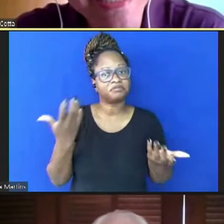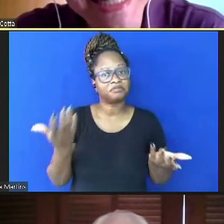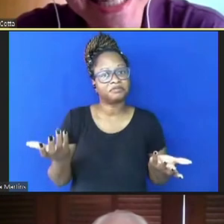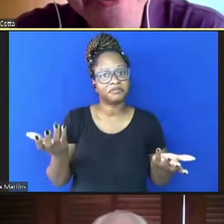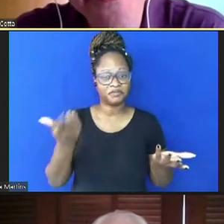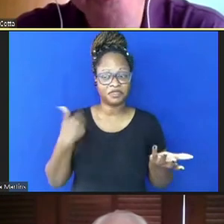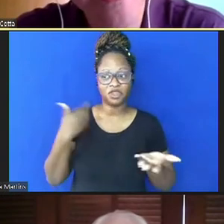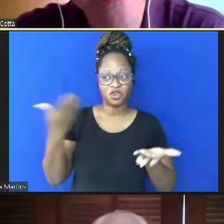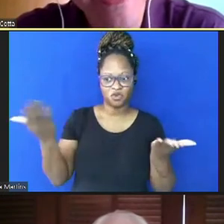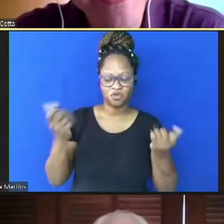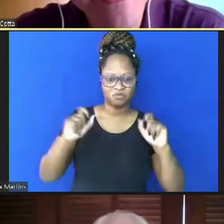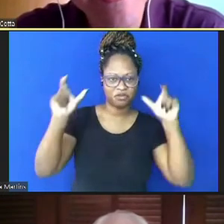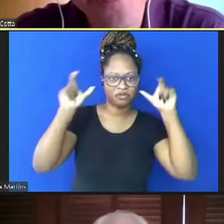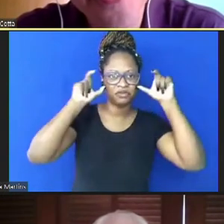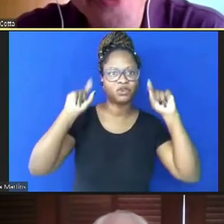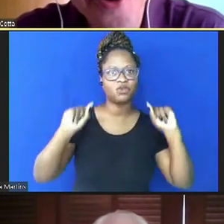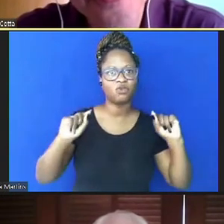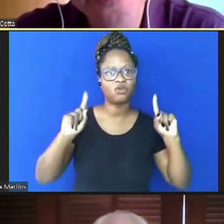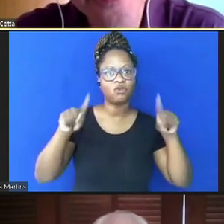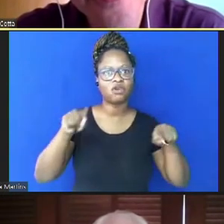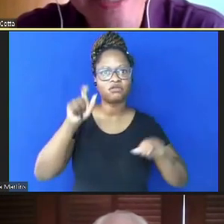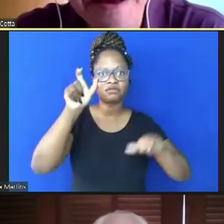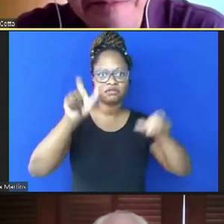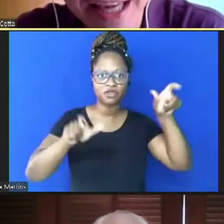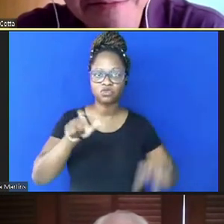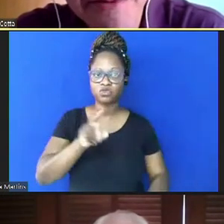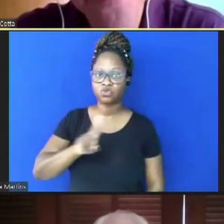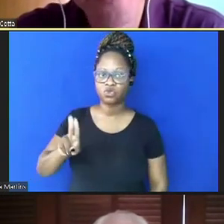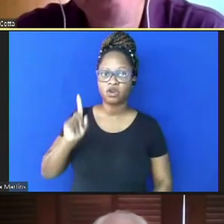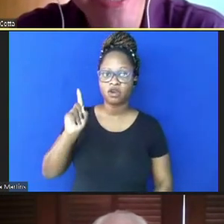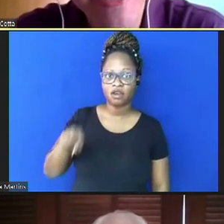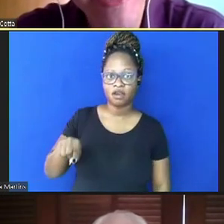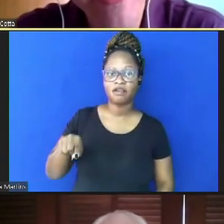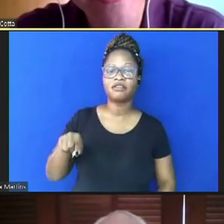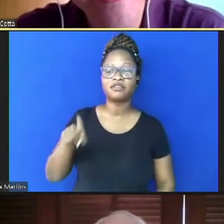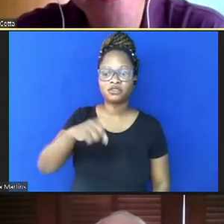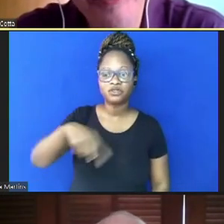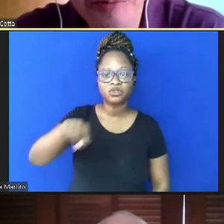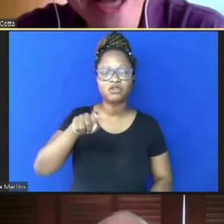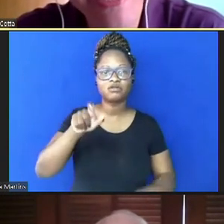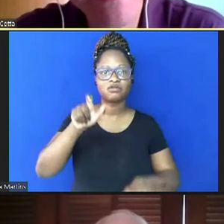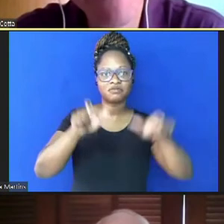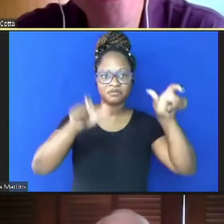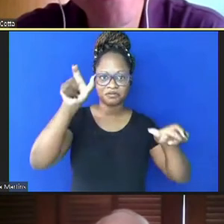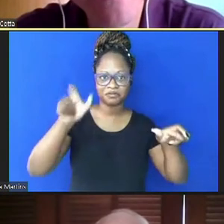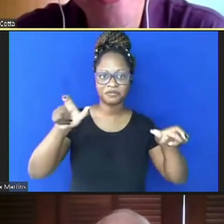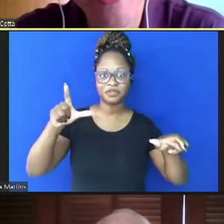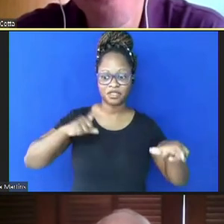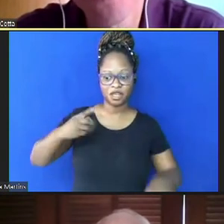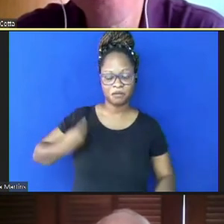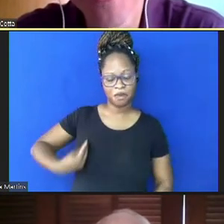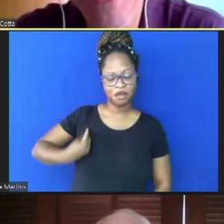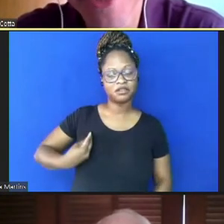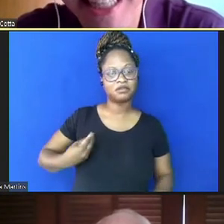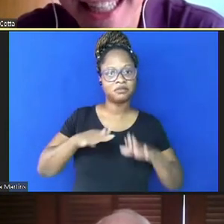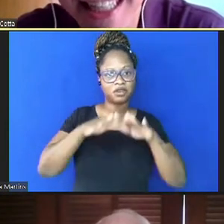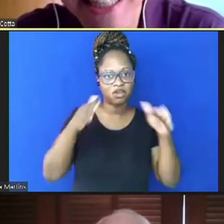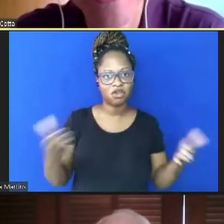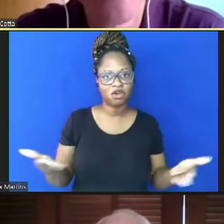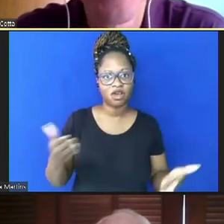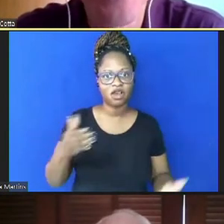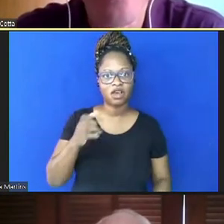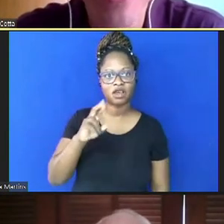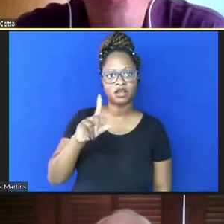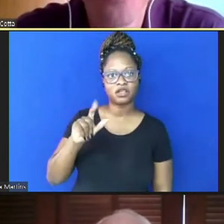chamo a atenção dos nossos membros que compõem essa mesa inicial, professora Cristina